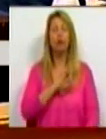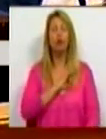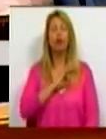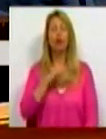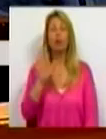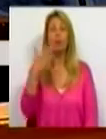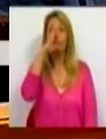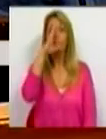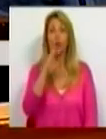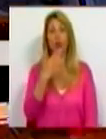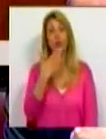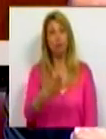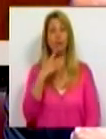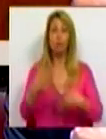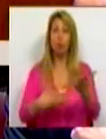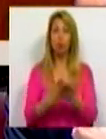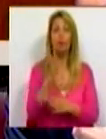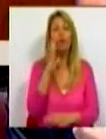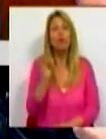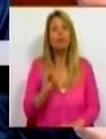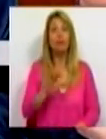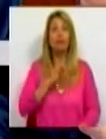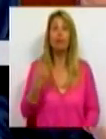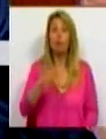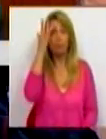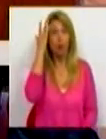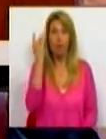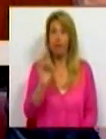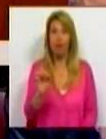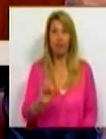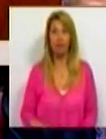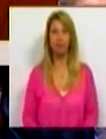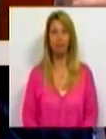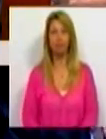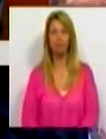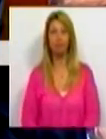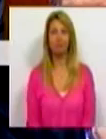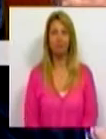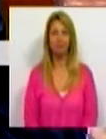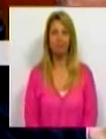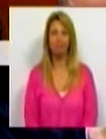peço-lhe para continuar. Vou tentar, Senhor Presidente, mas não é fácil, não é fácil.